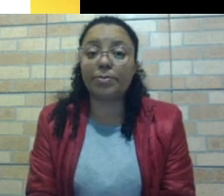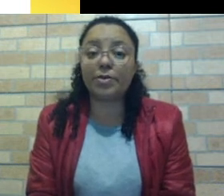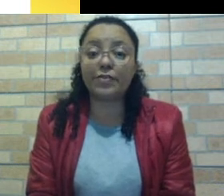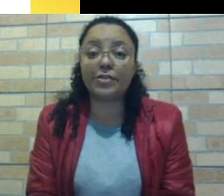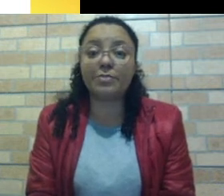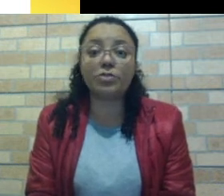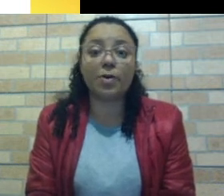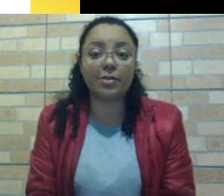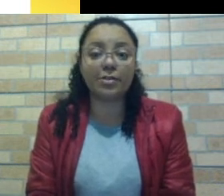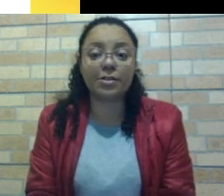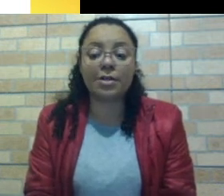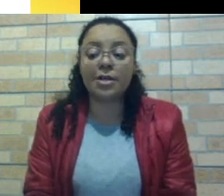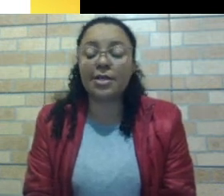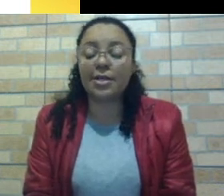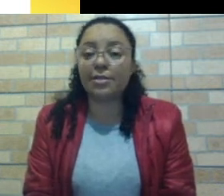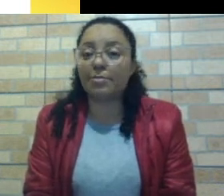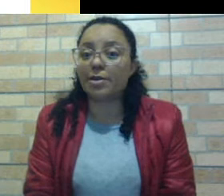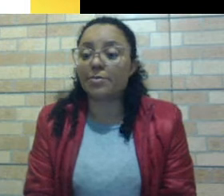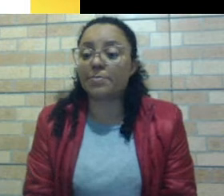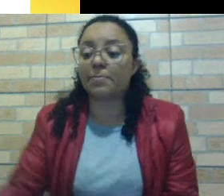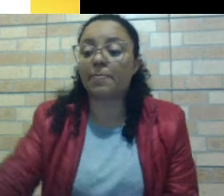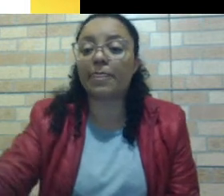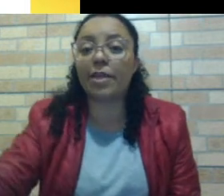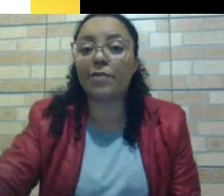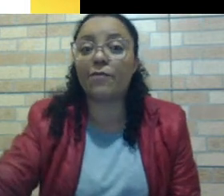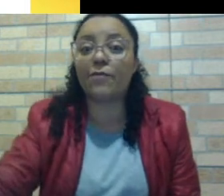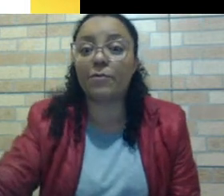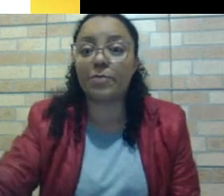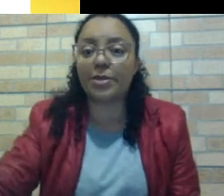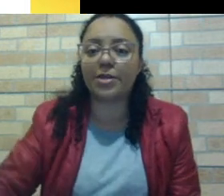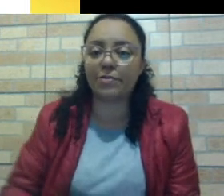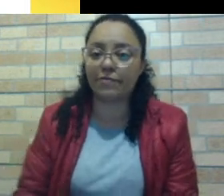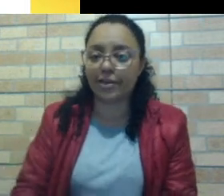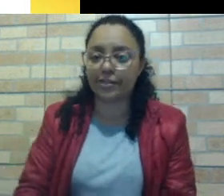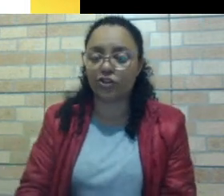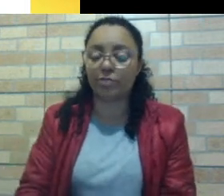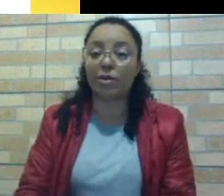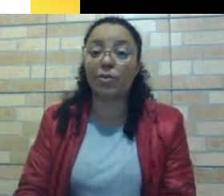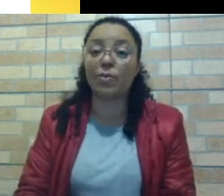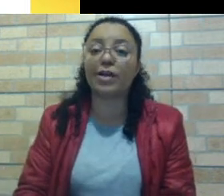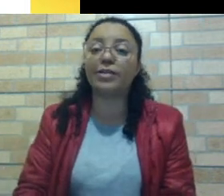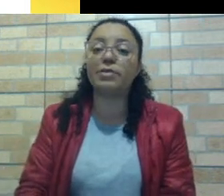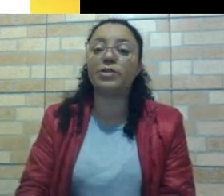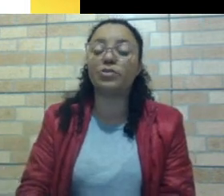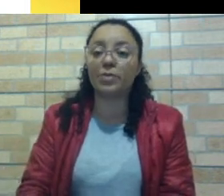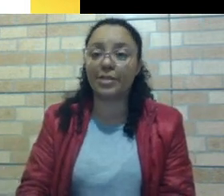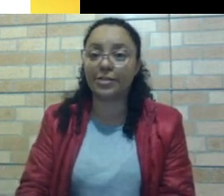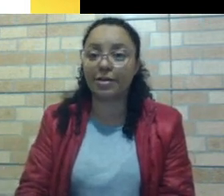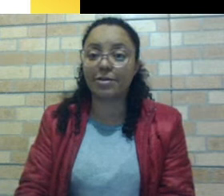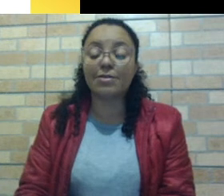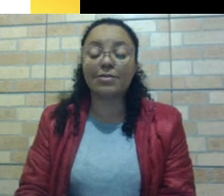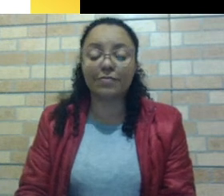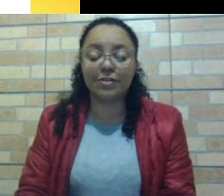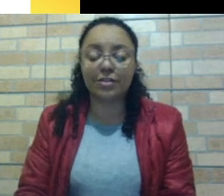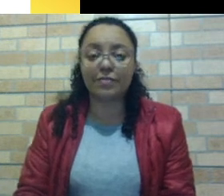bom em fazer beatbox. E ele também tem um filme que ele fez que chama Loucademia de